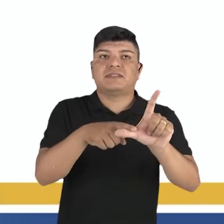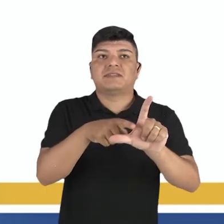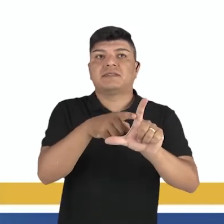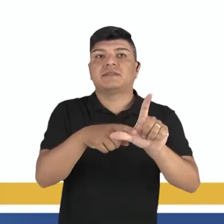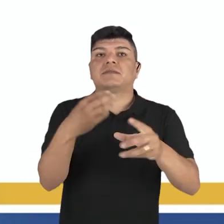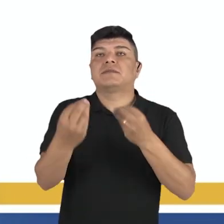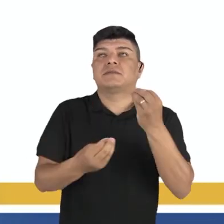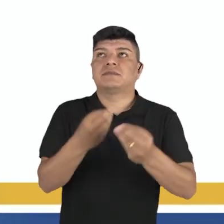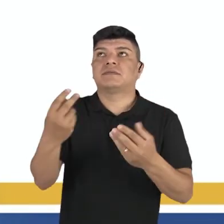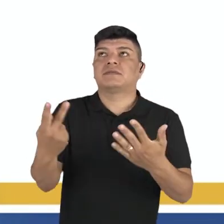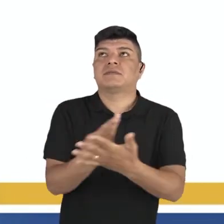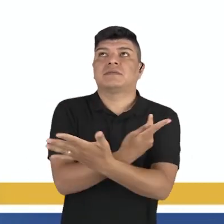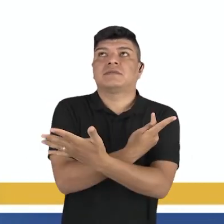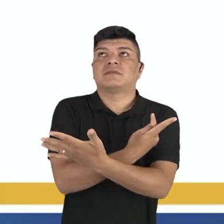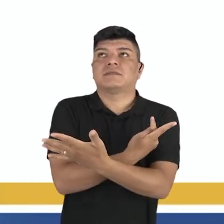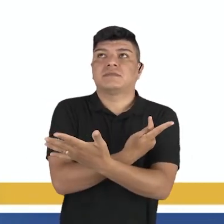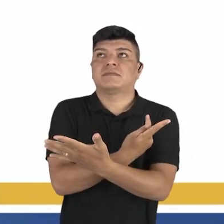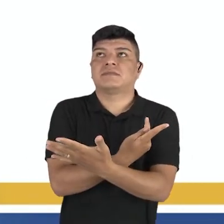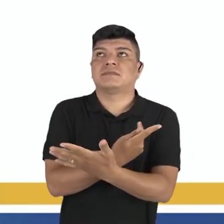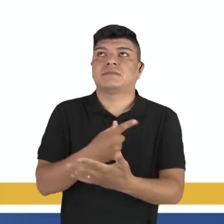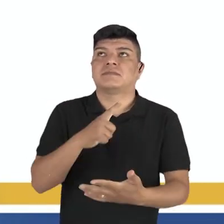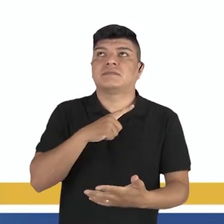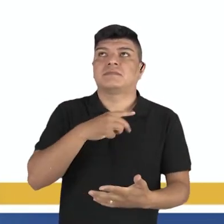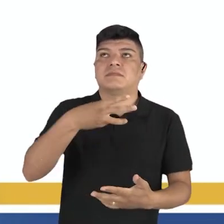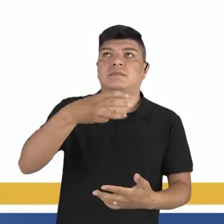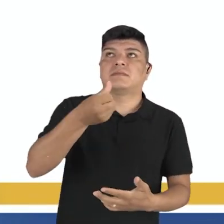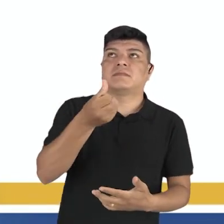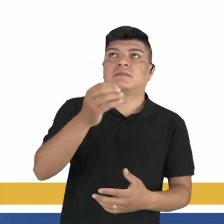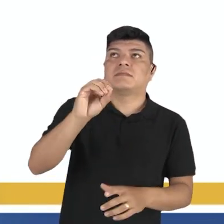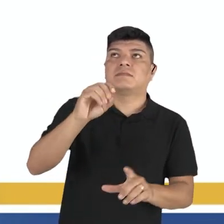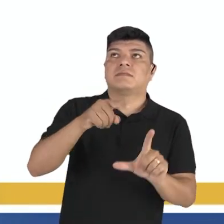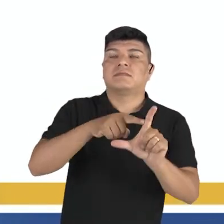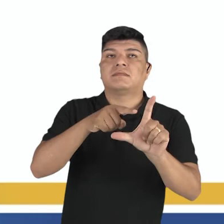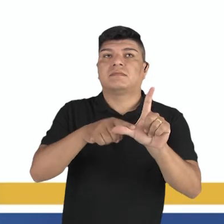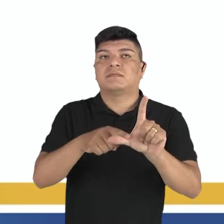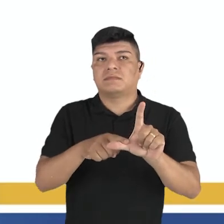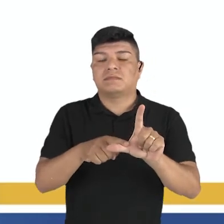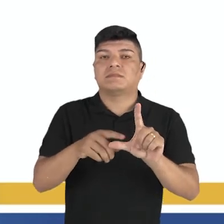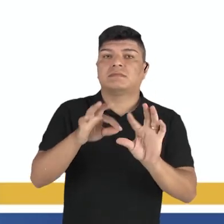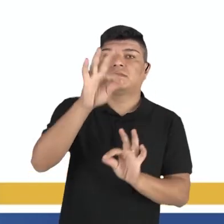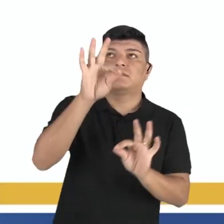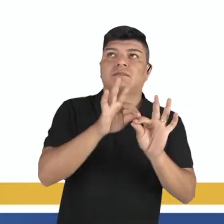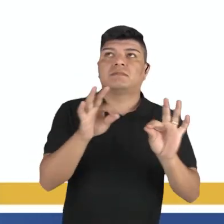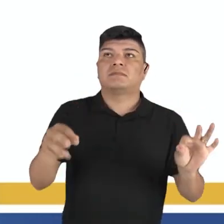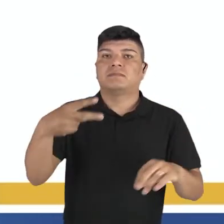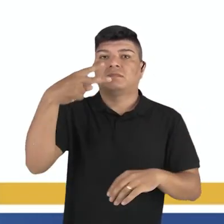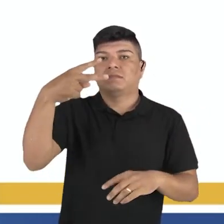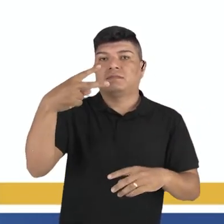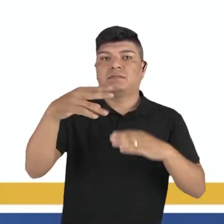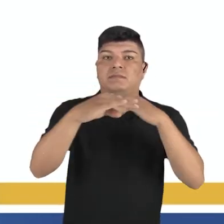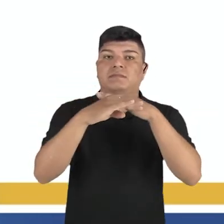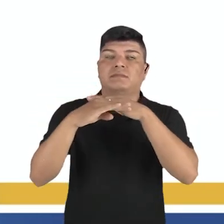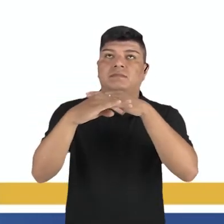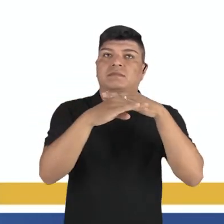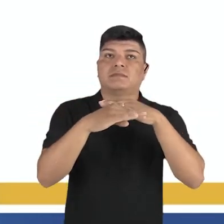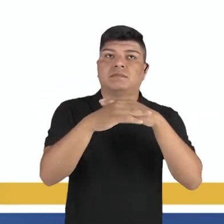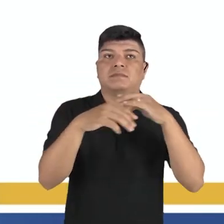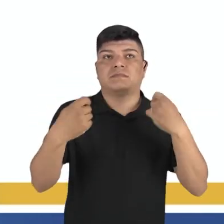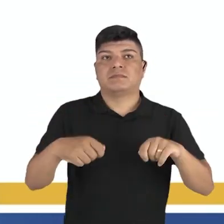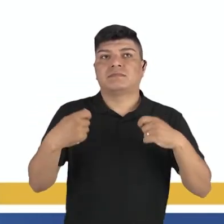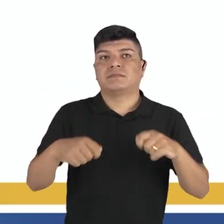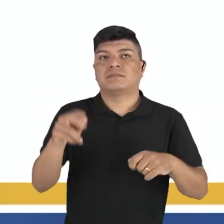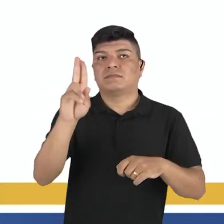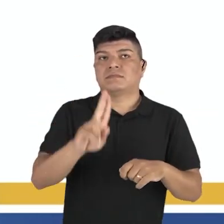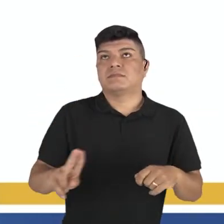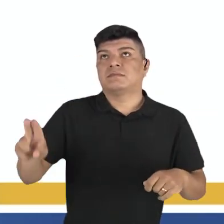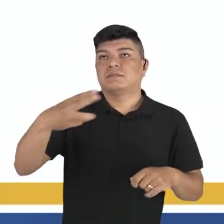funcionar? Gente, eu tenho 360 graus e um relógio que é dividido em 12 partes iguais. Então, eu tenho que pegar esse meu 360